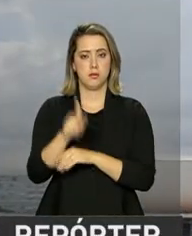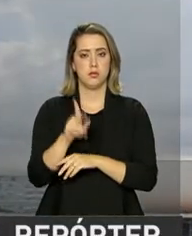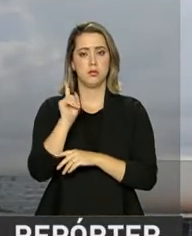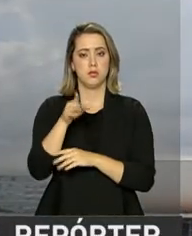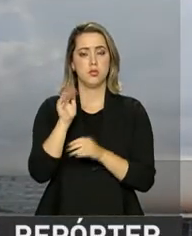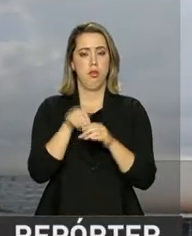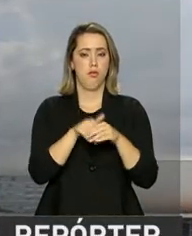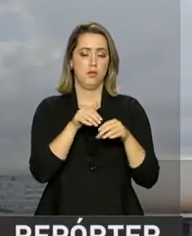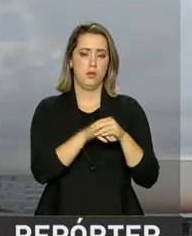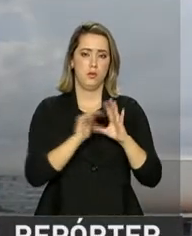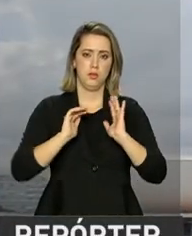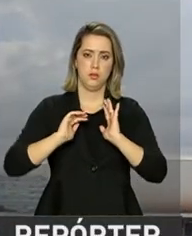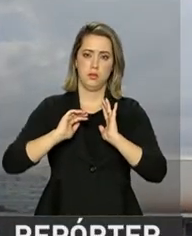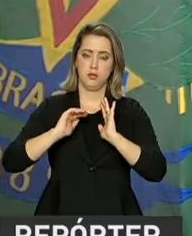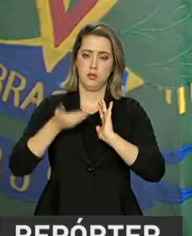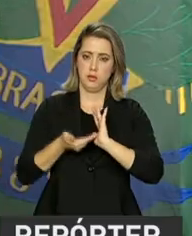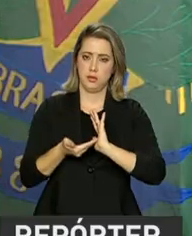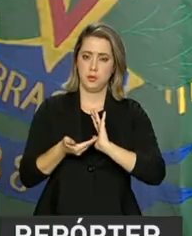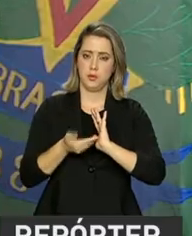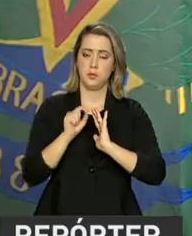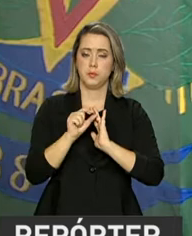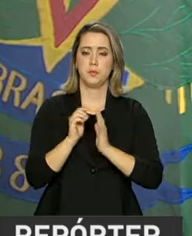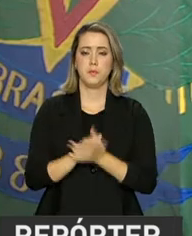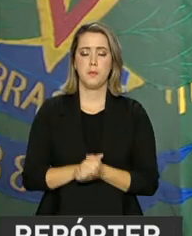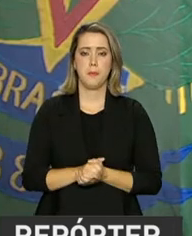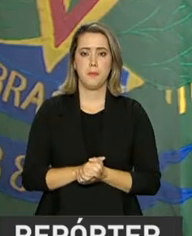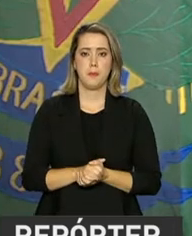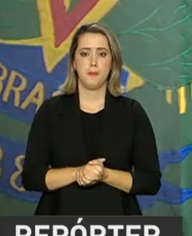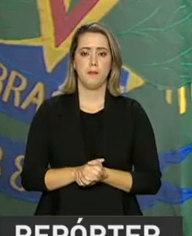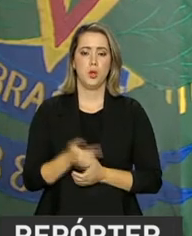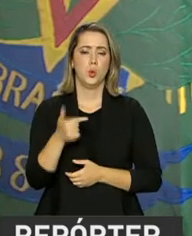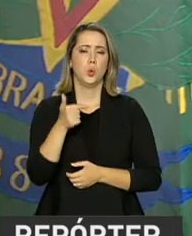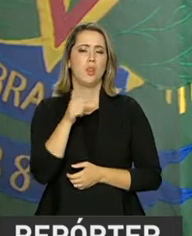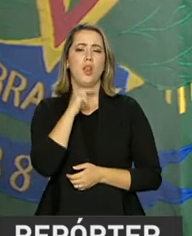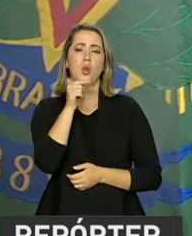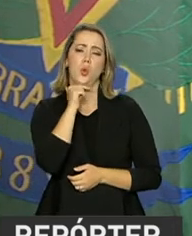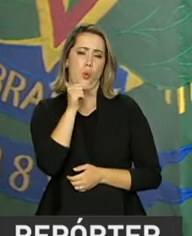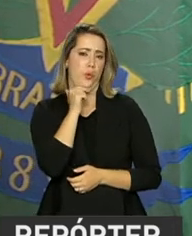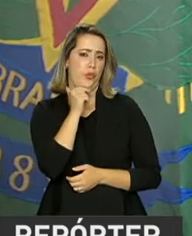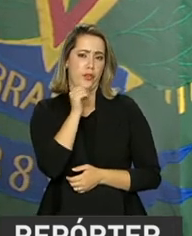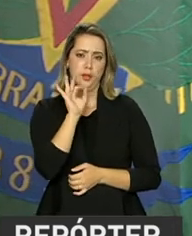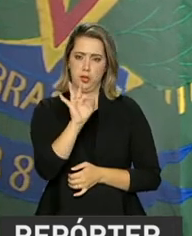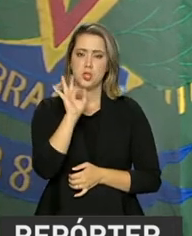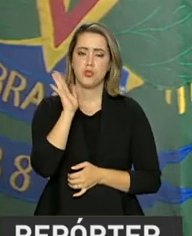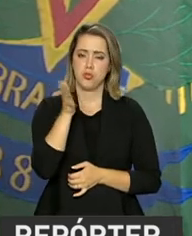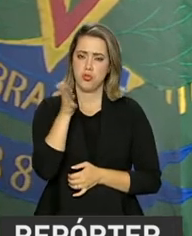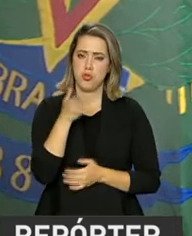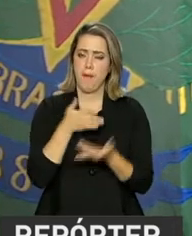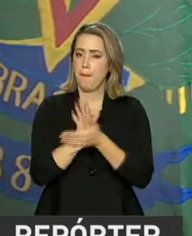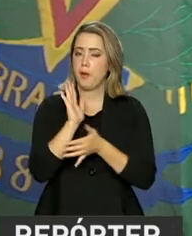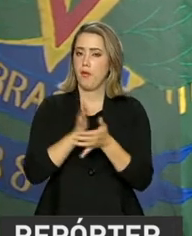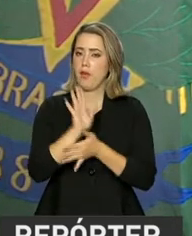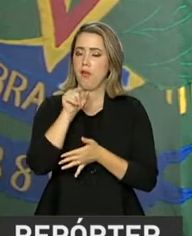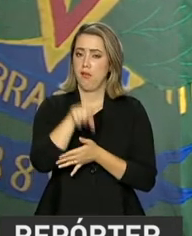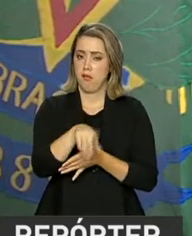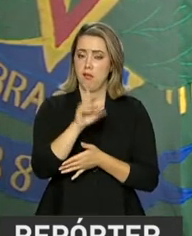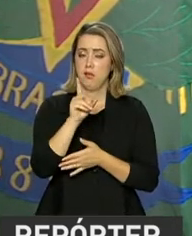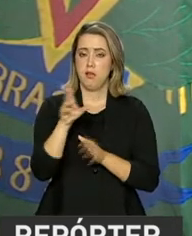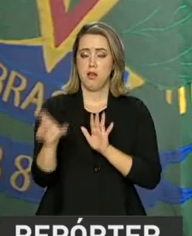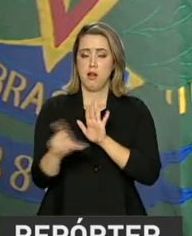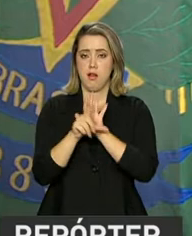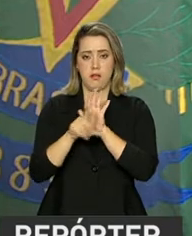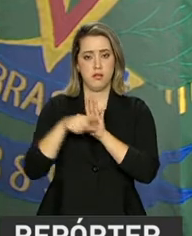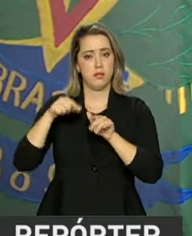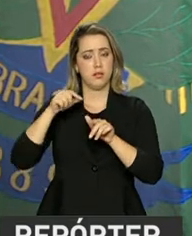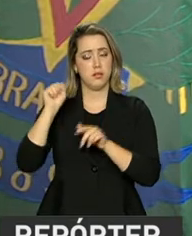na câmara dos deputados eu não tenho dúvida de que conseguiremos aprovar a reforma e assim